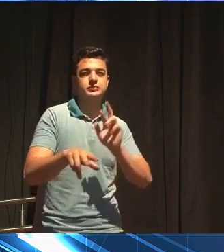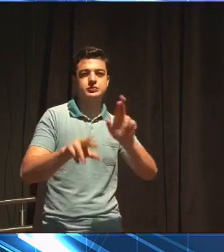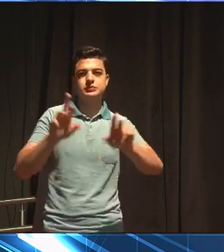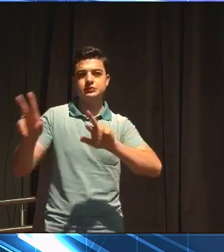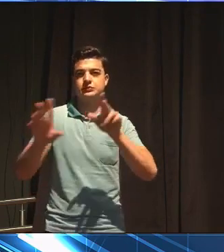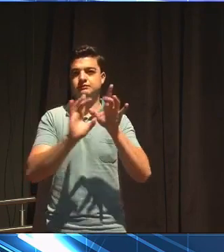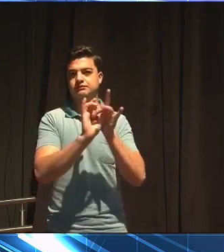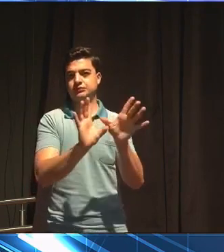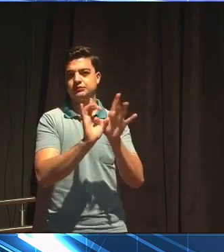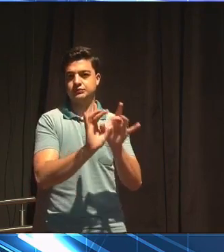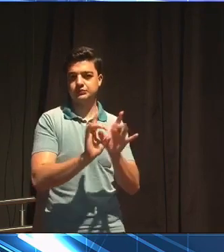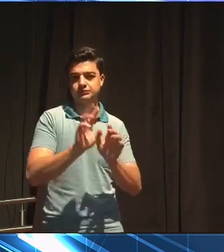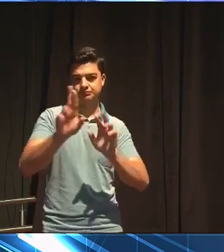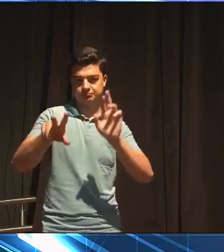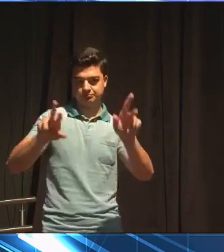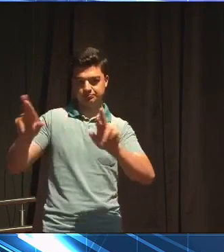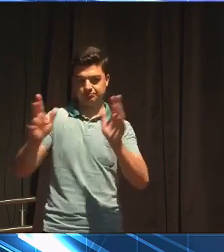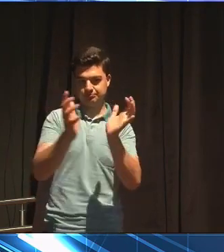acontece?